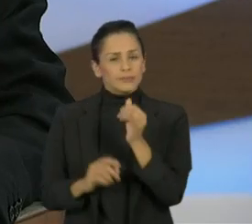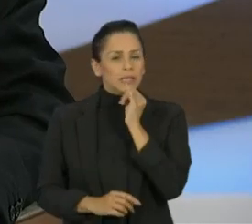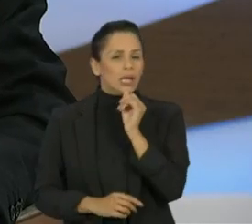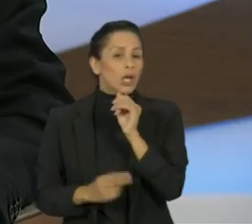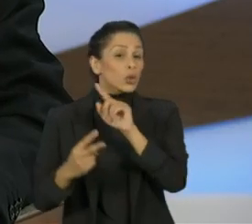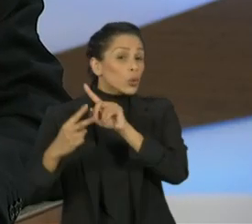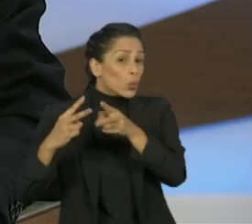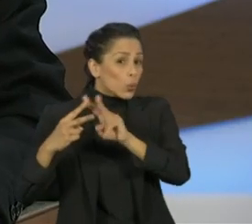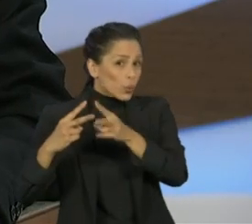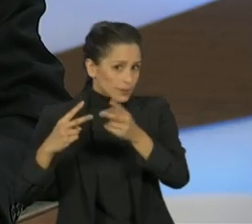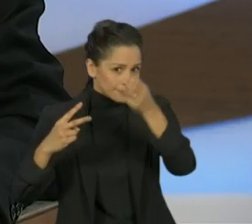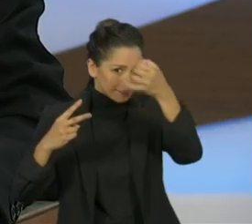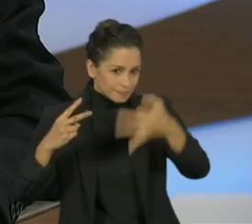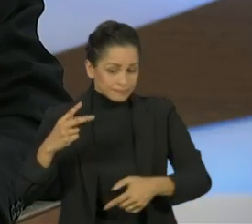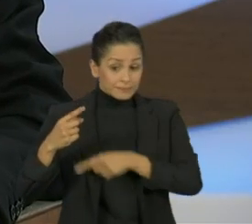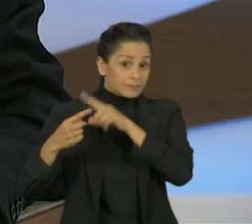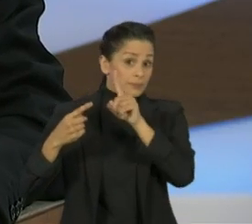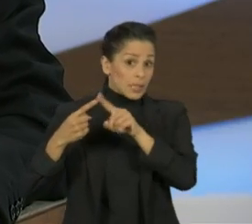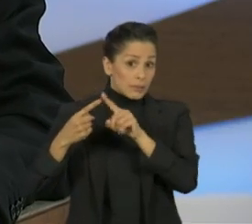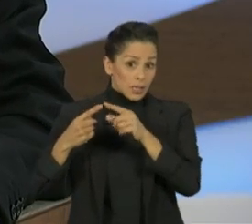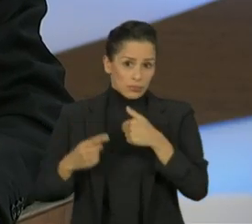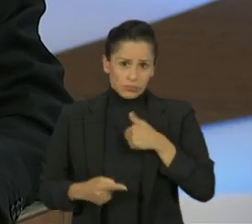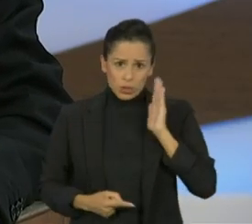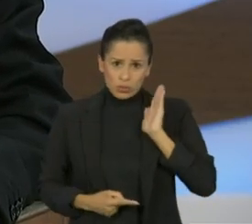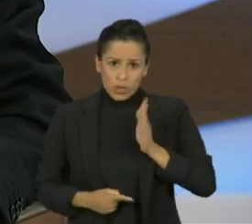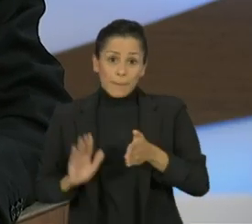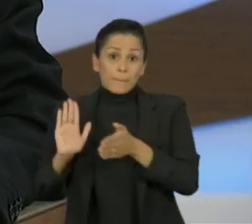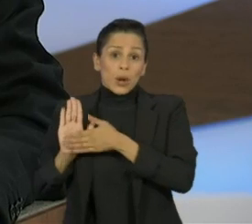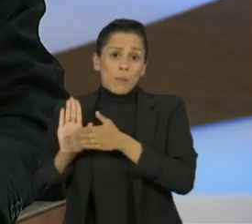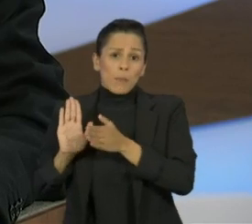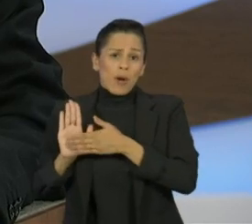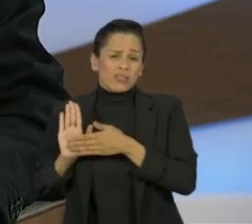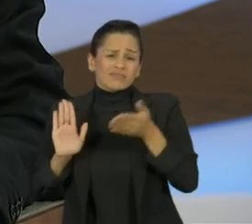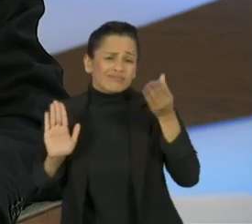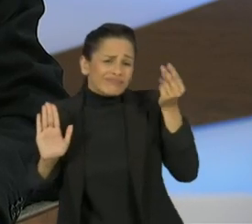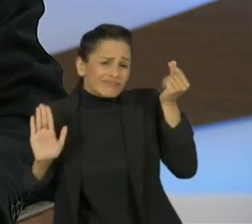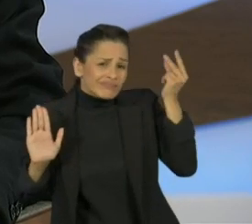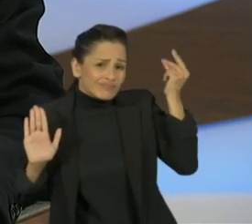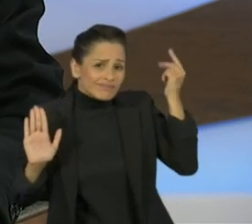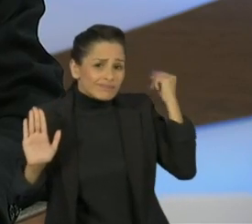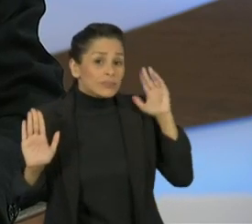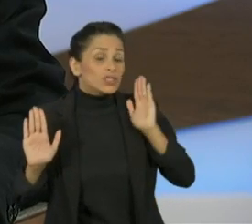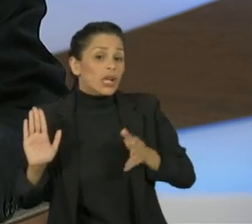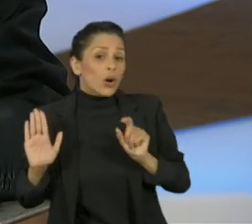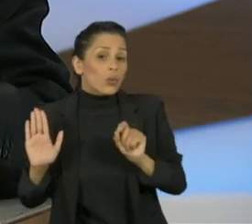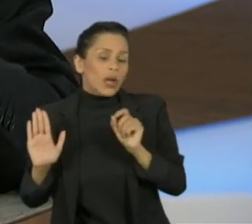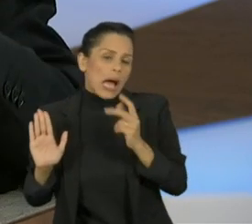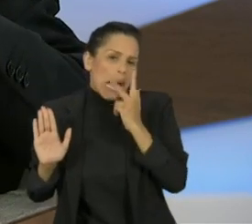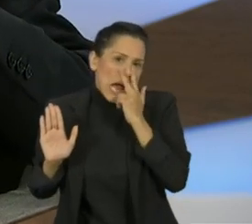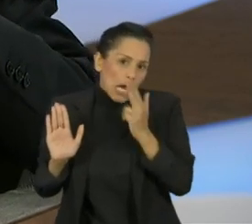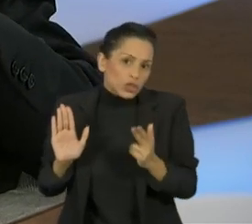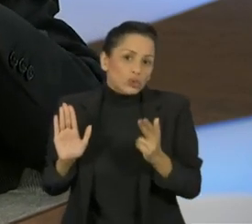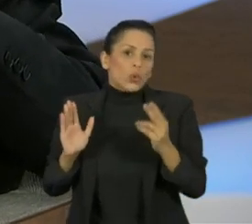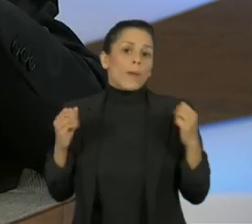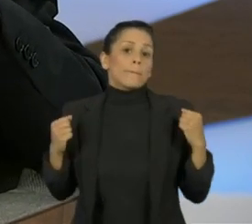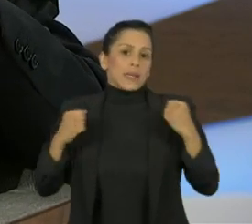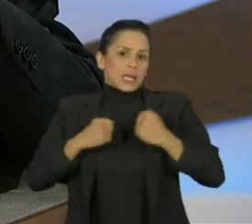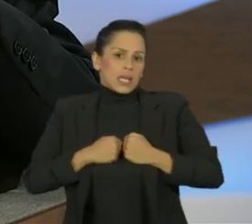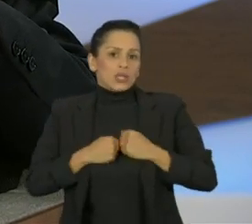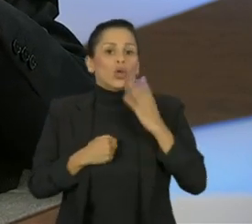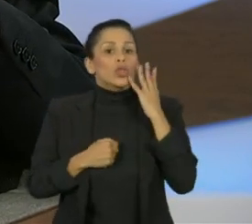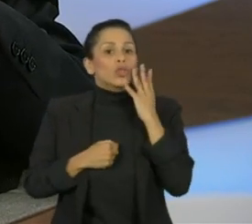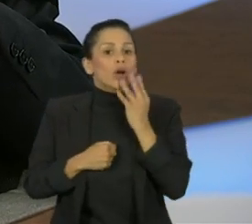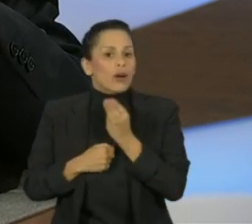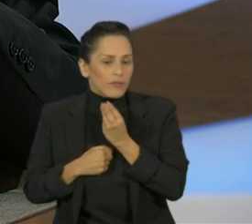isso a primeira eu tenho uma proposta antiga que acha que o ministro dias toffoli que meio a muita